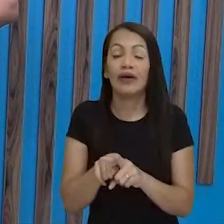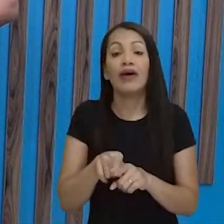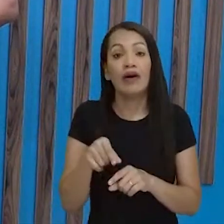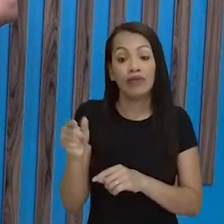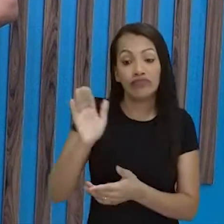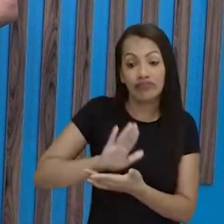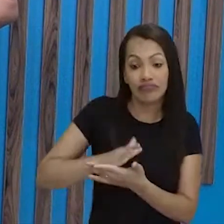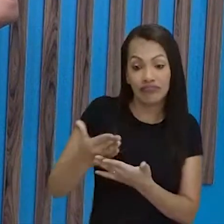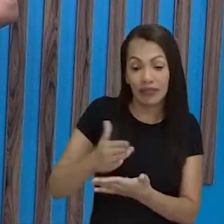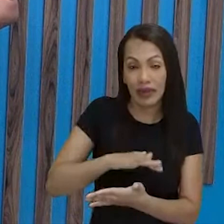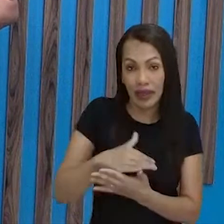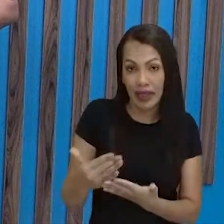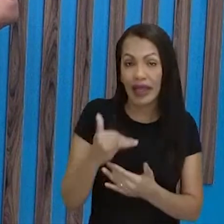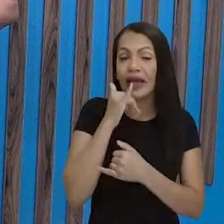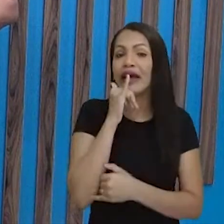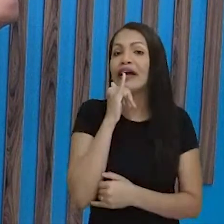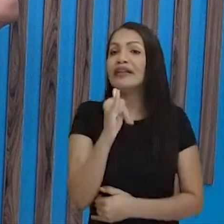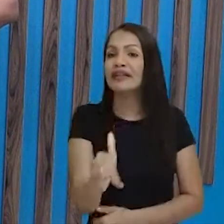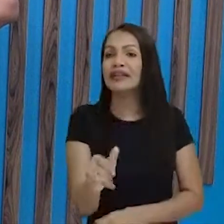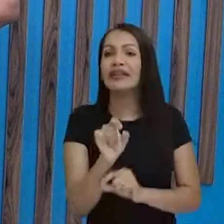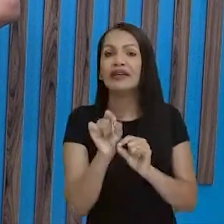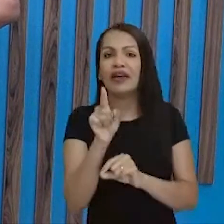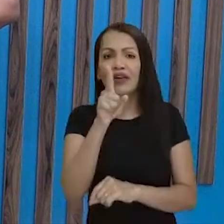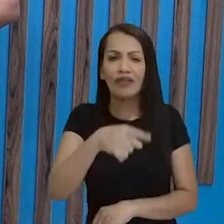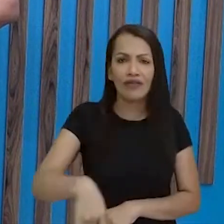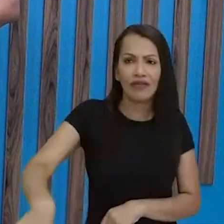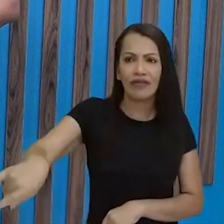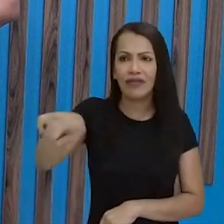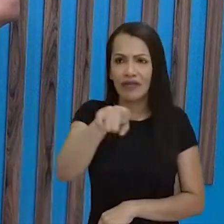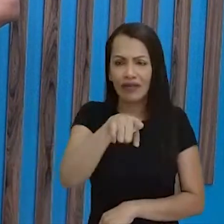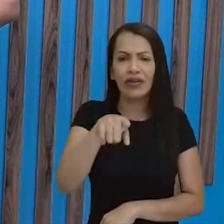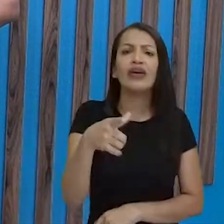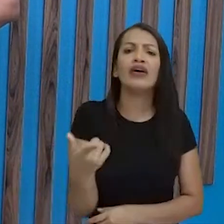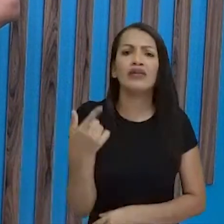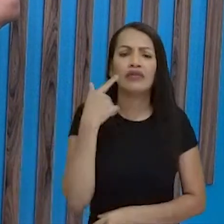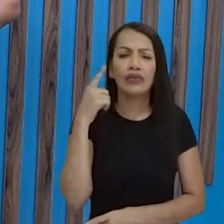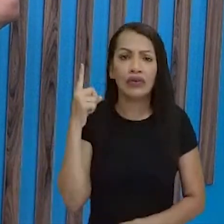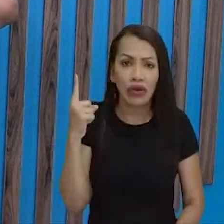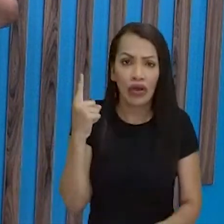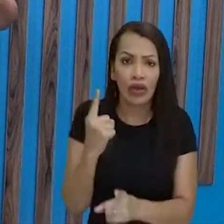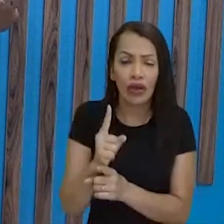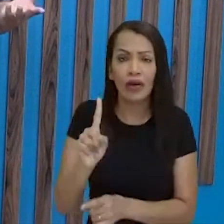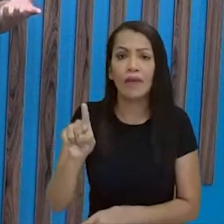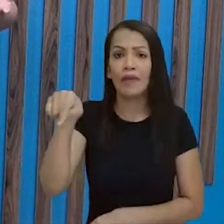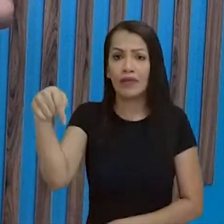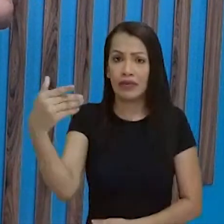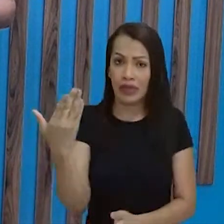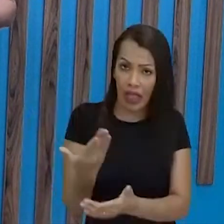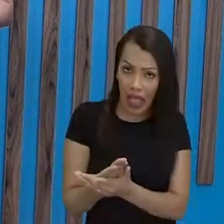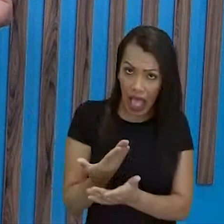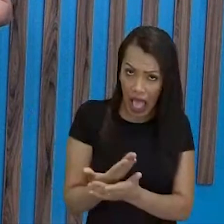tradução, e dizer a vocês, gente, que vocês nos encontramos na nossa próxima